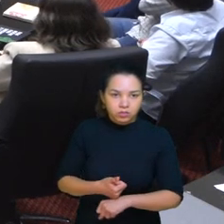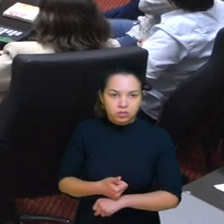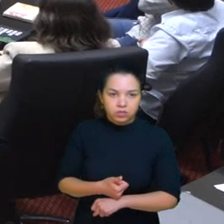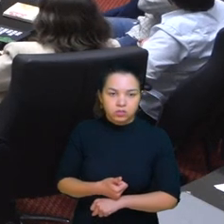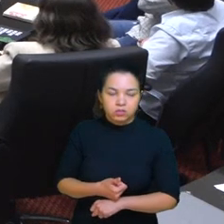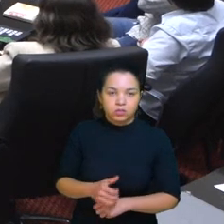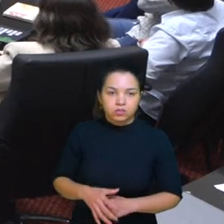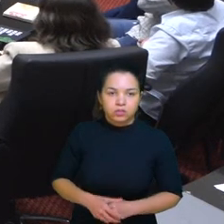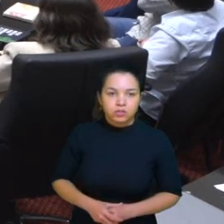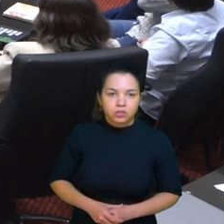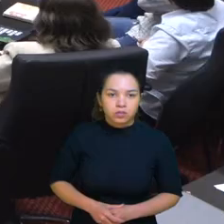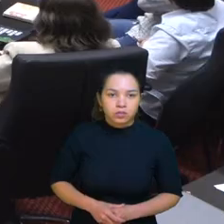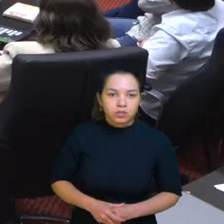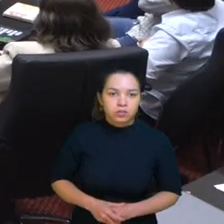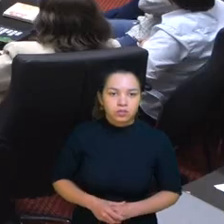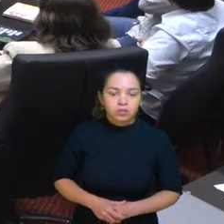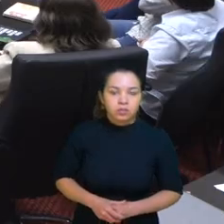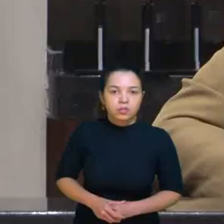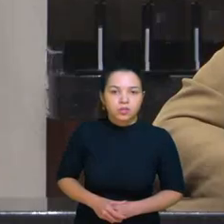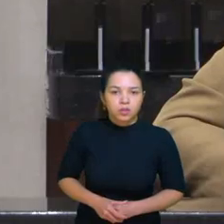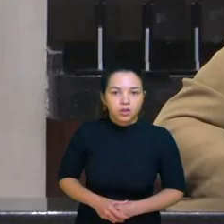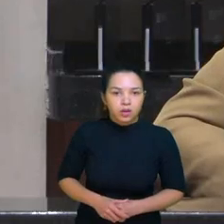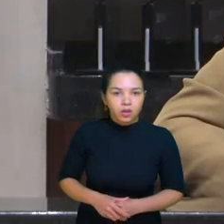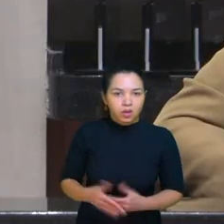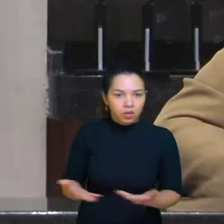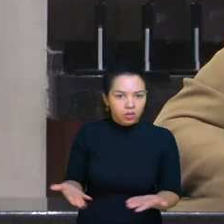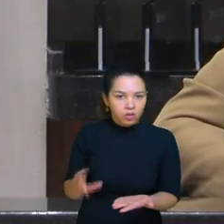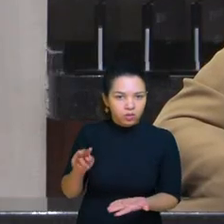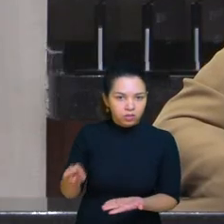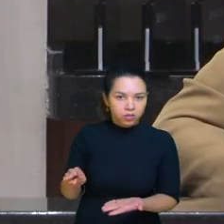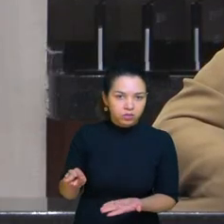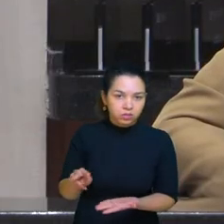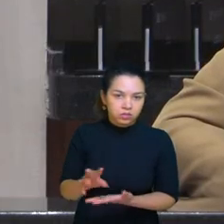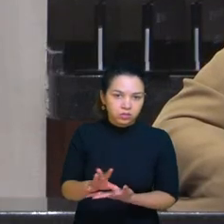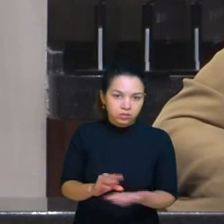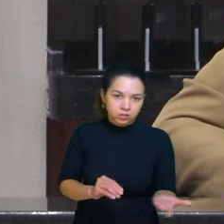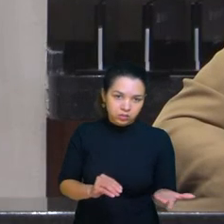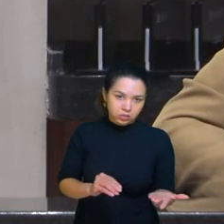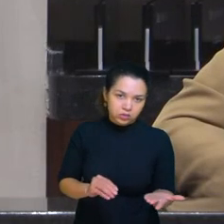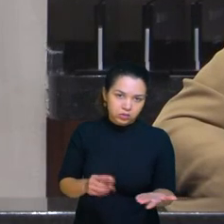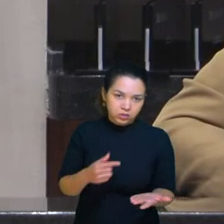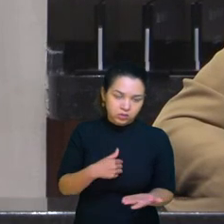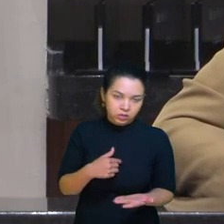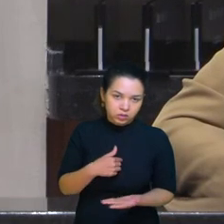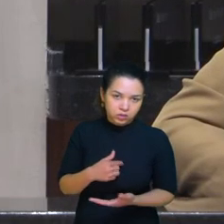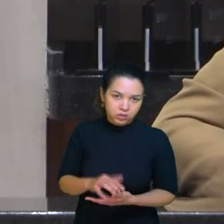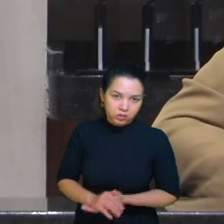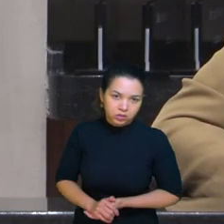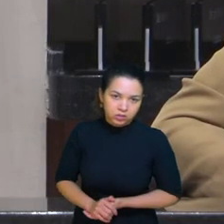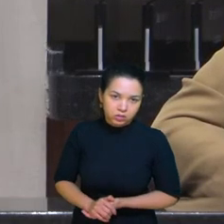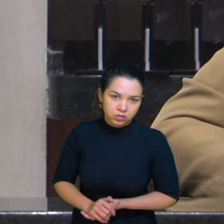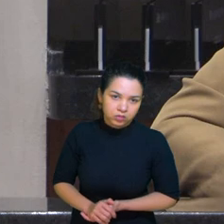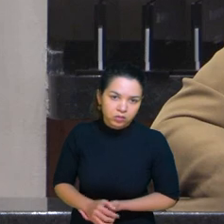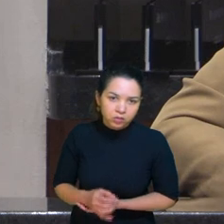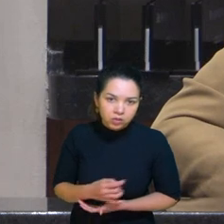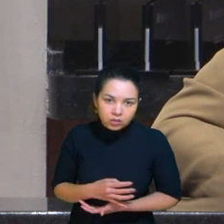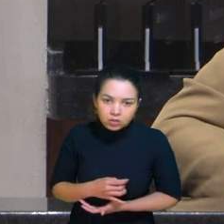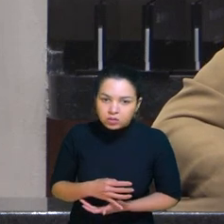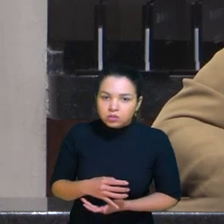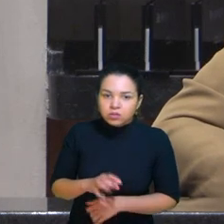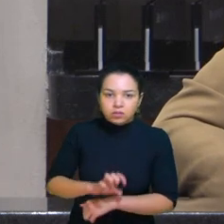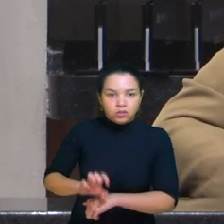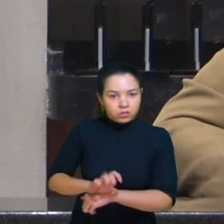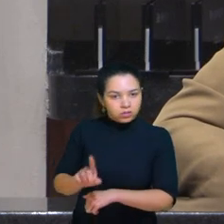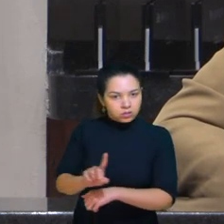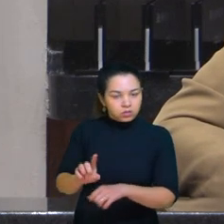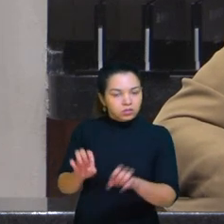consequência isso é consequência do do modelo e eu quero dizer que eu não temo essa questão dos estágios porque eles bem organizados bem estruturados